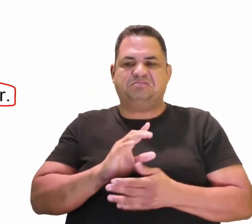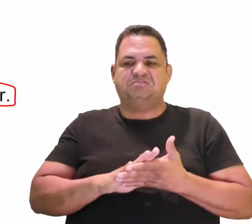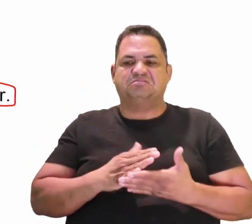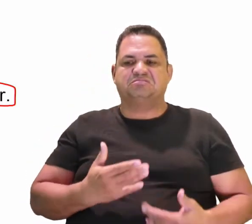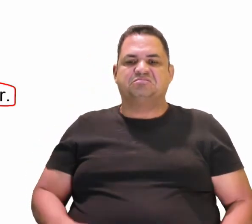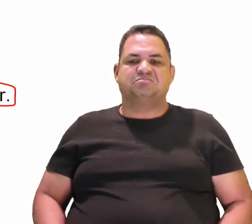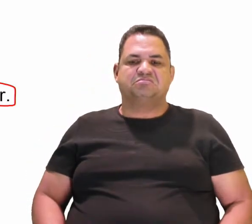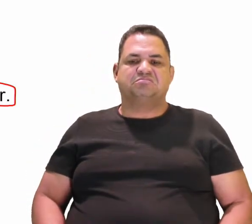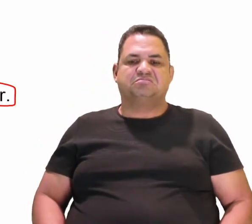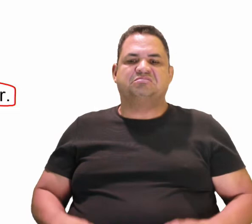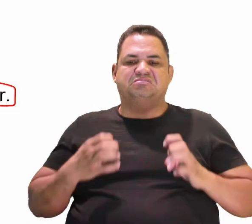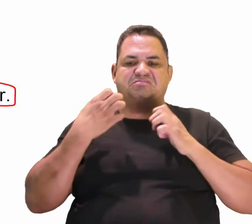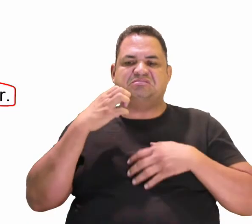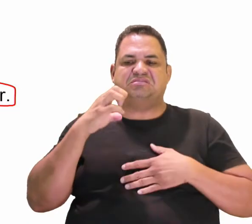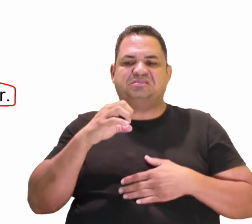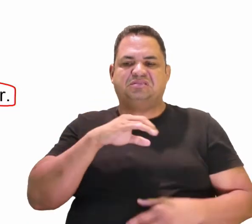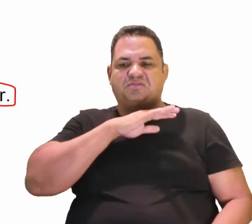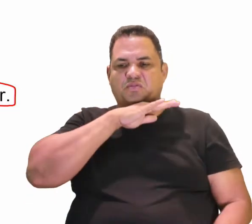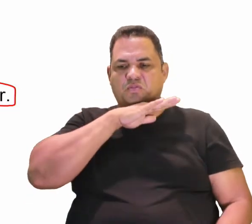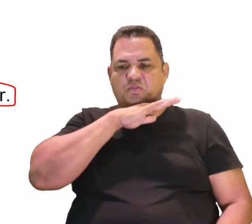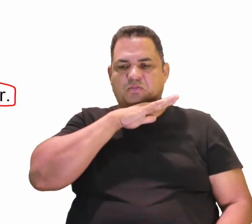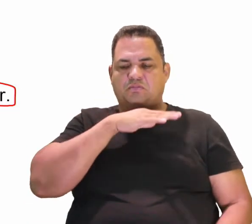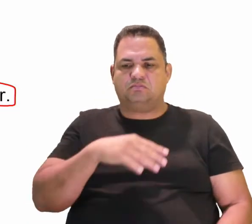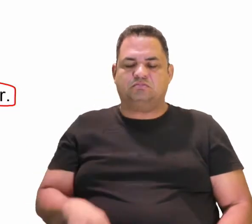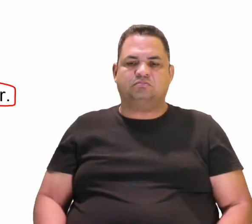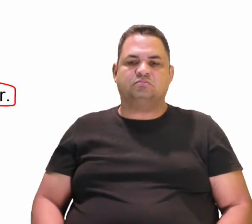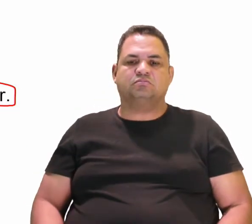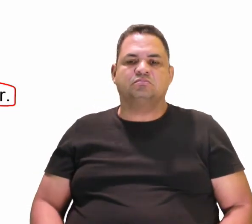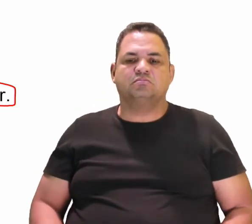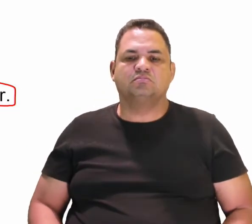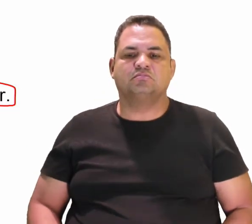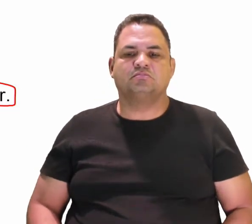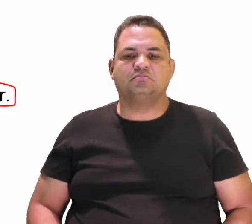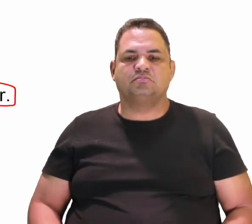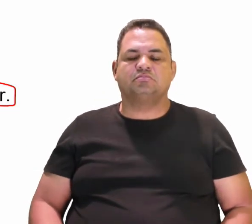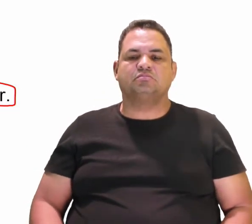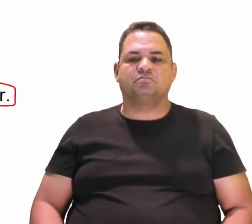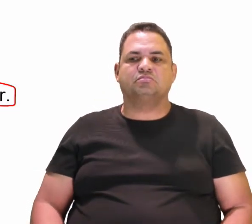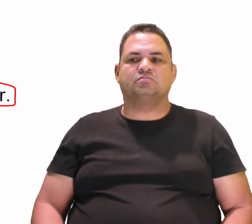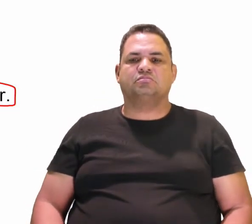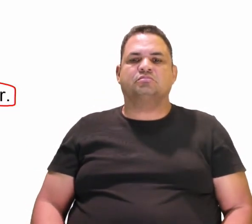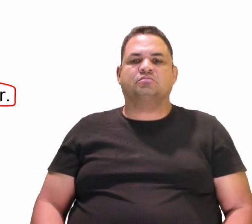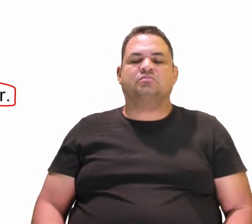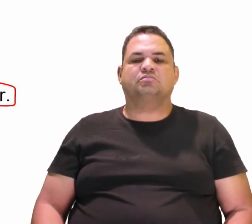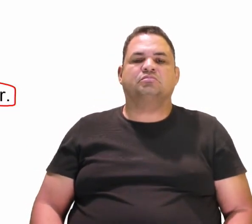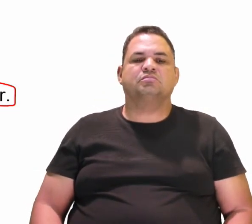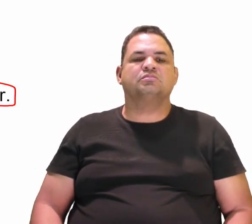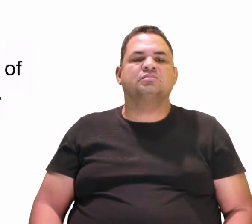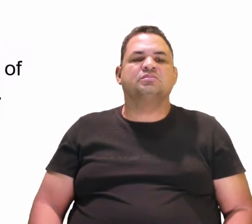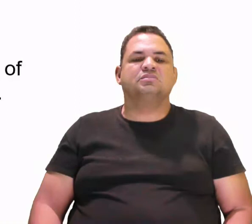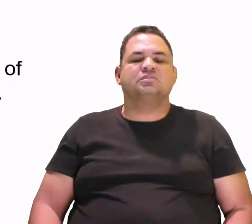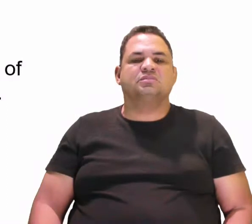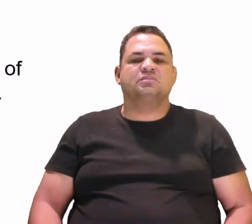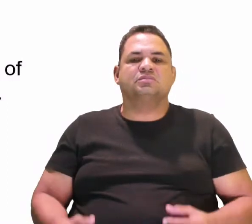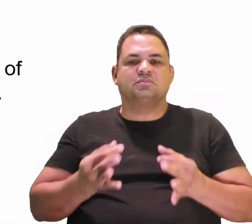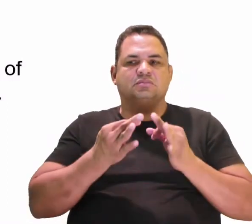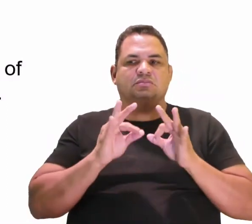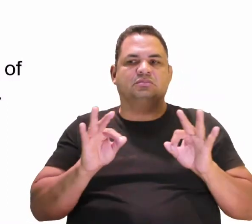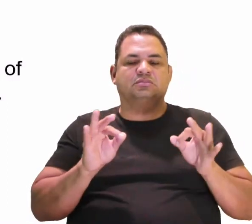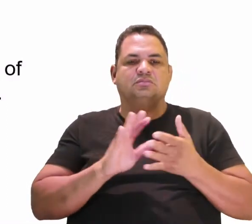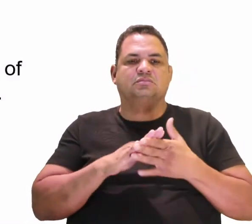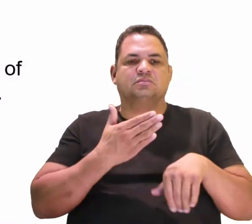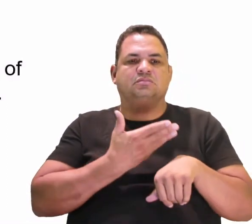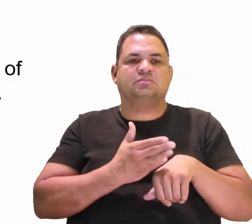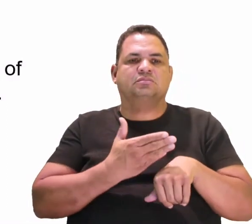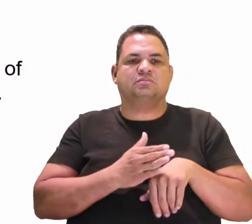energias ruins. Muito bem? Don't spend time with negative people. Bem simples, bem prático. E agora vamos